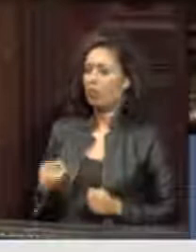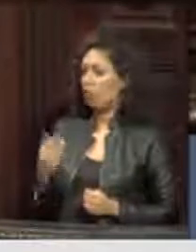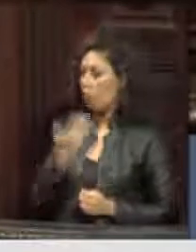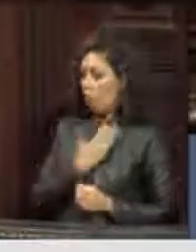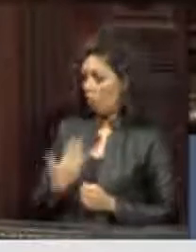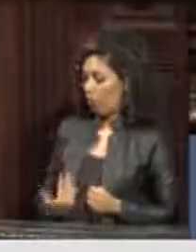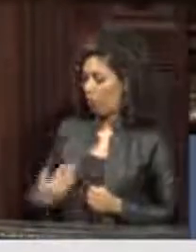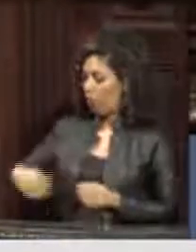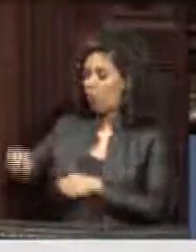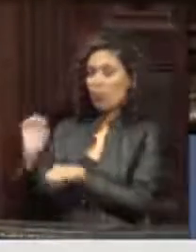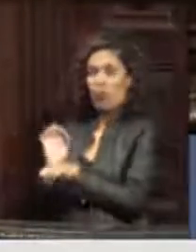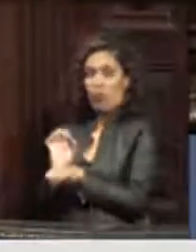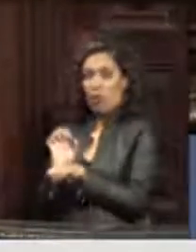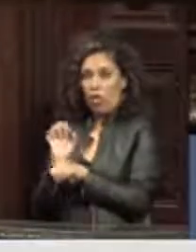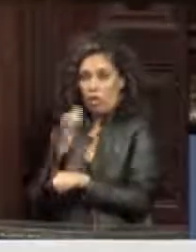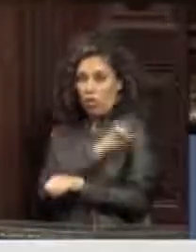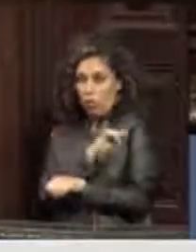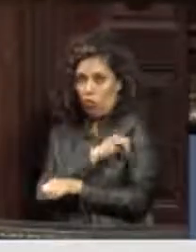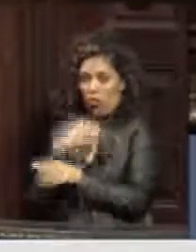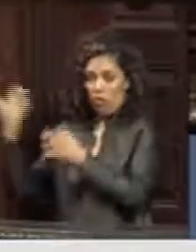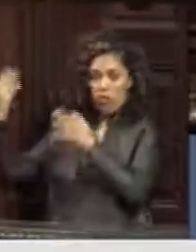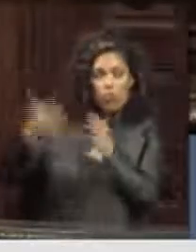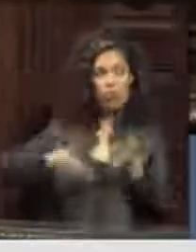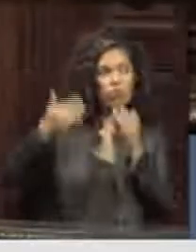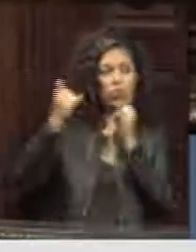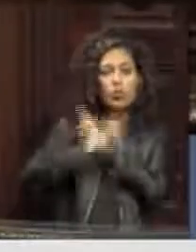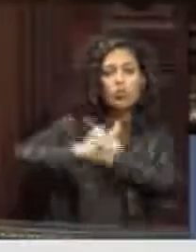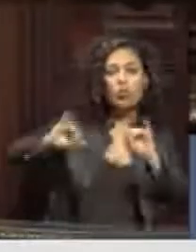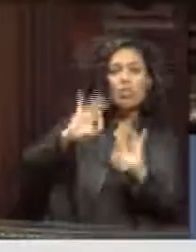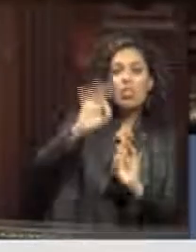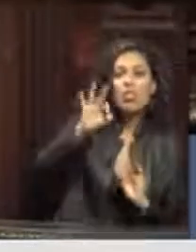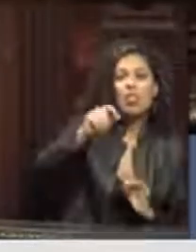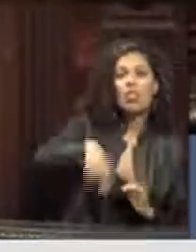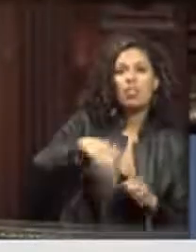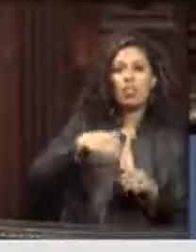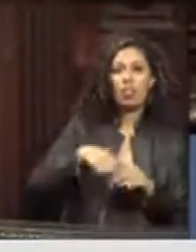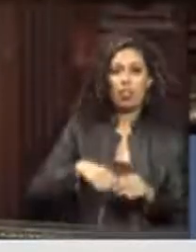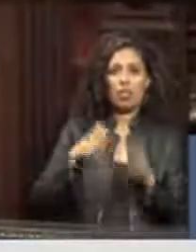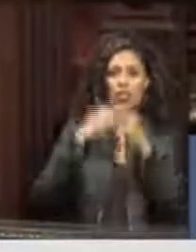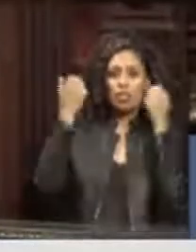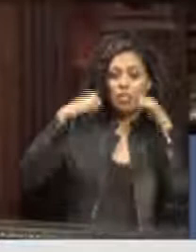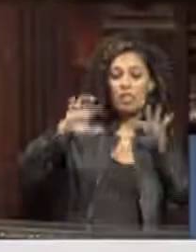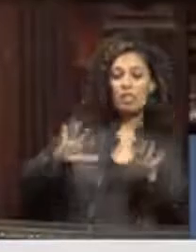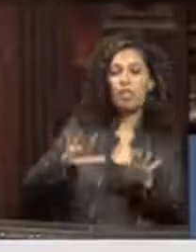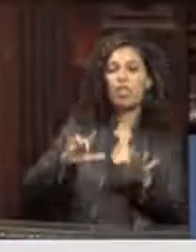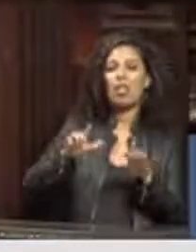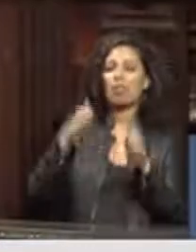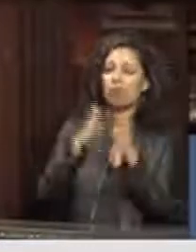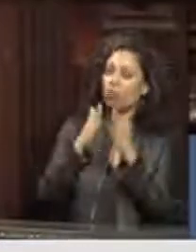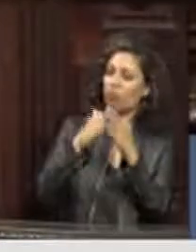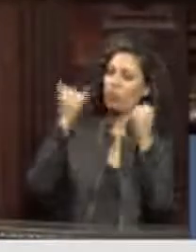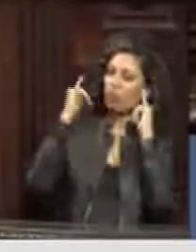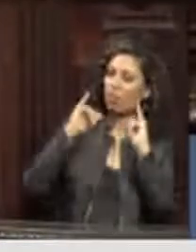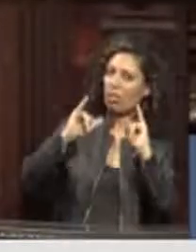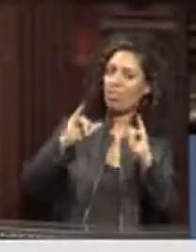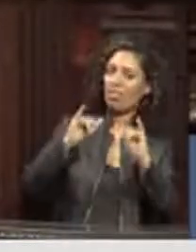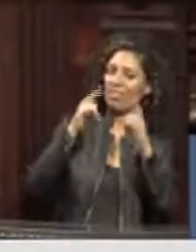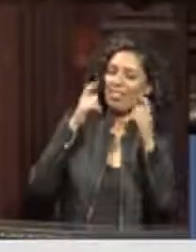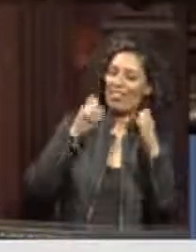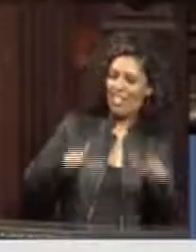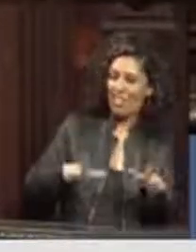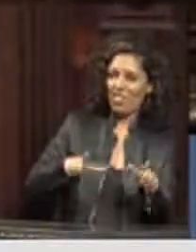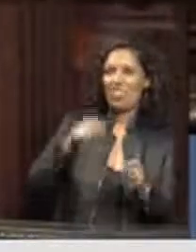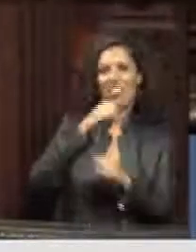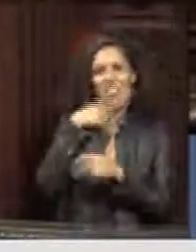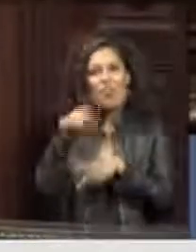qualquer mensagem a esta casa para que os deputados autorizassem a privatização dessas estradas. É importante que se